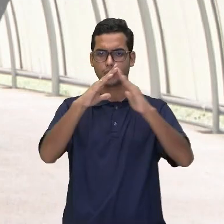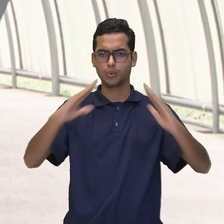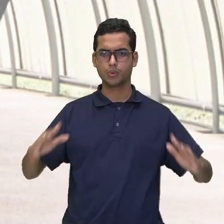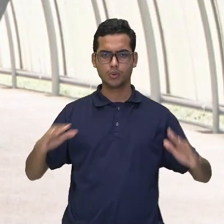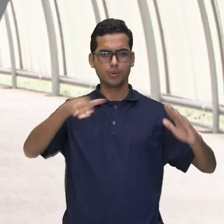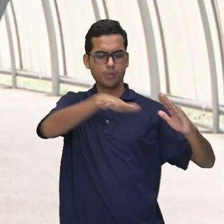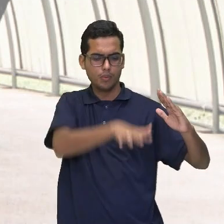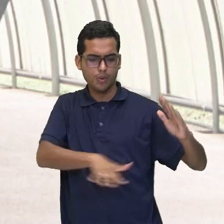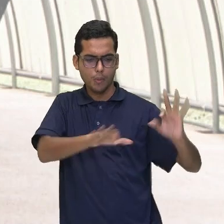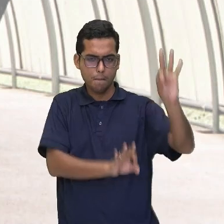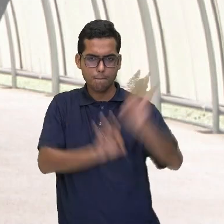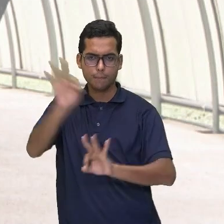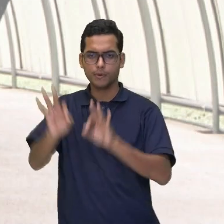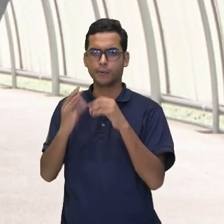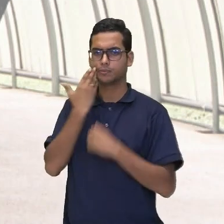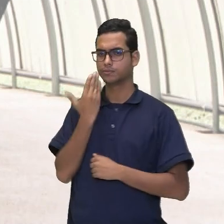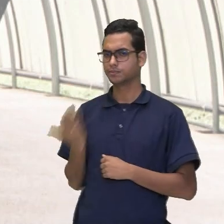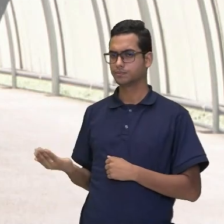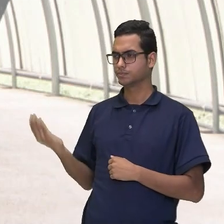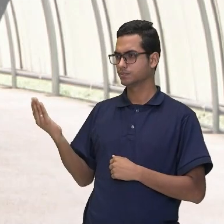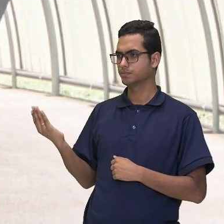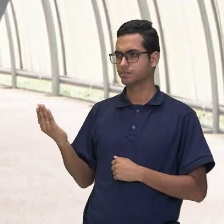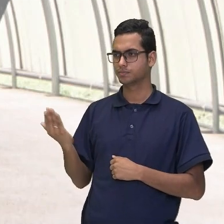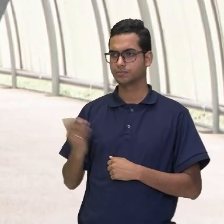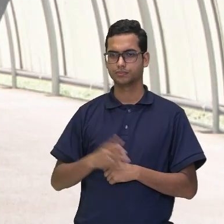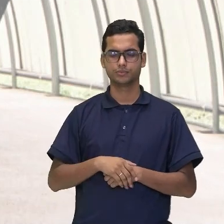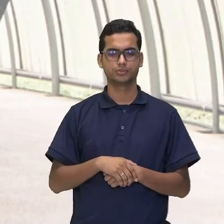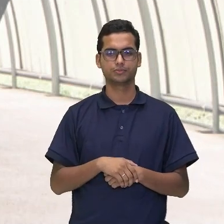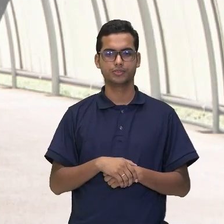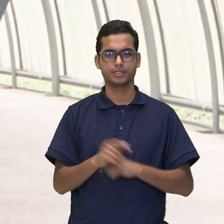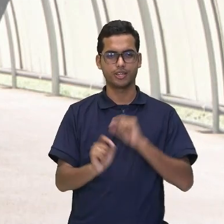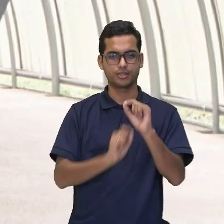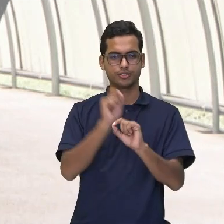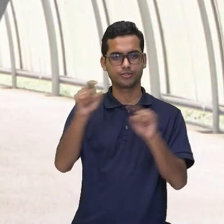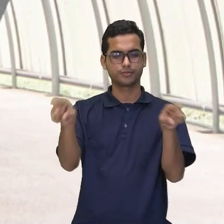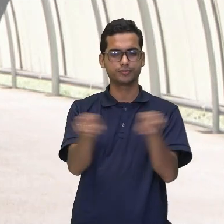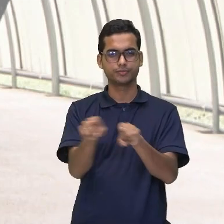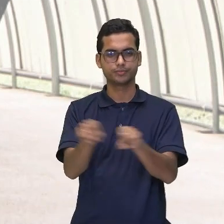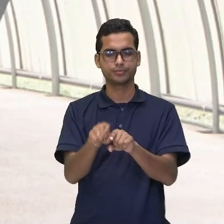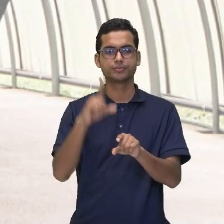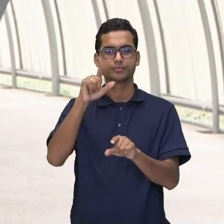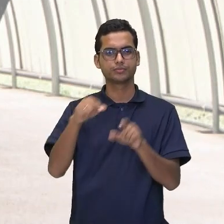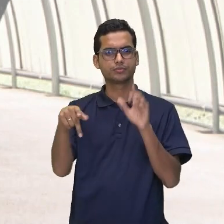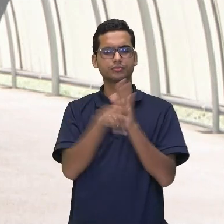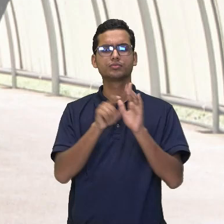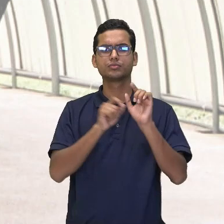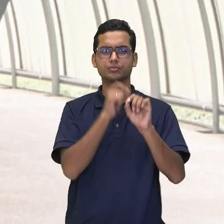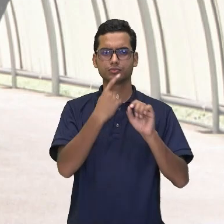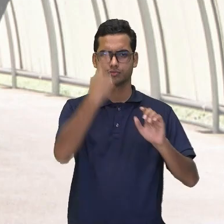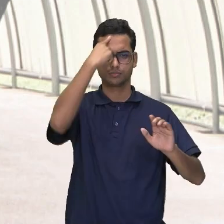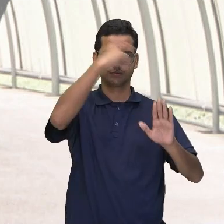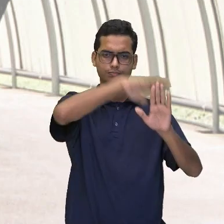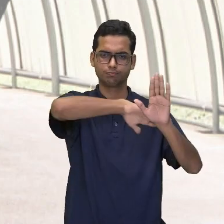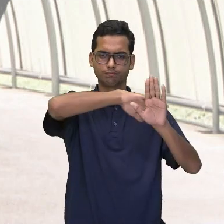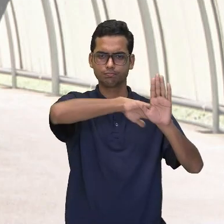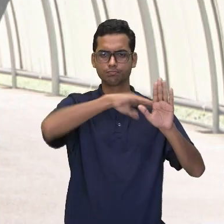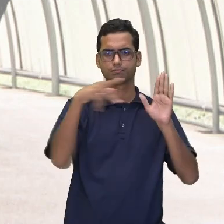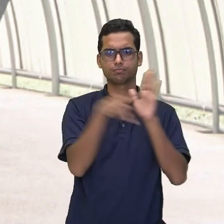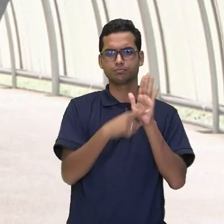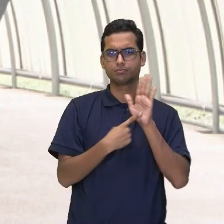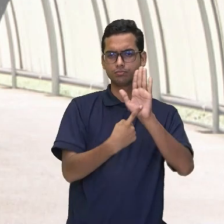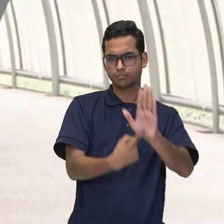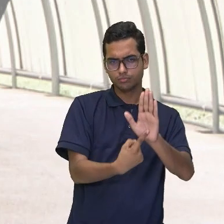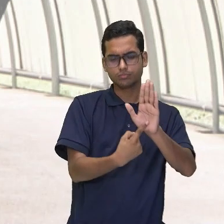um ambiente, como vocês podem ver. Ela pode ter caráter efêmero, ou seja, existir na hora da exposição.